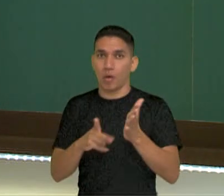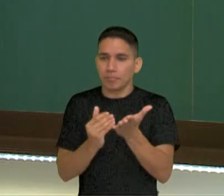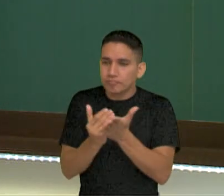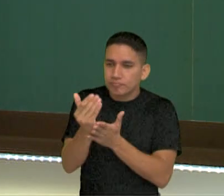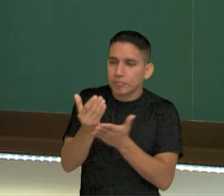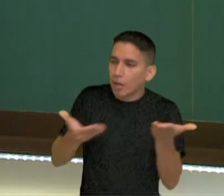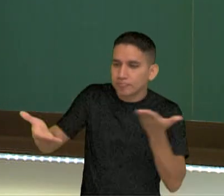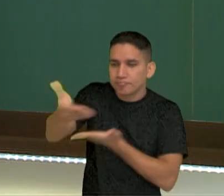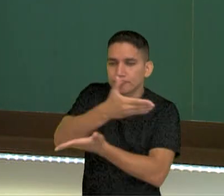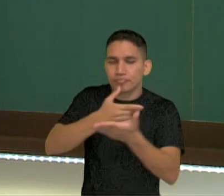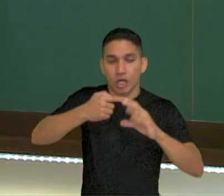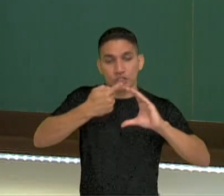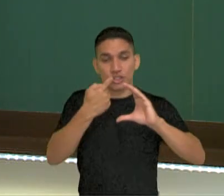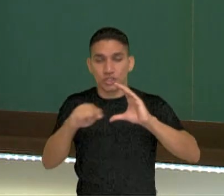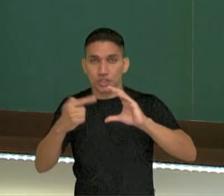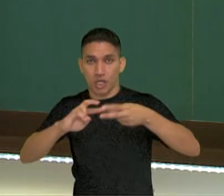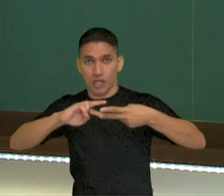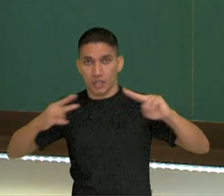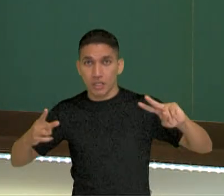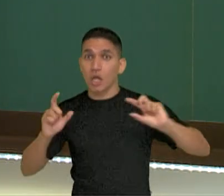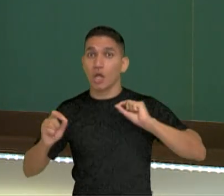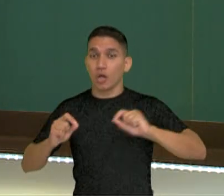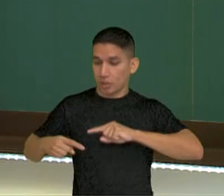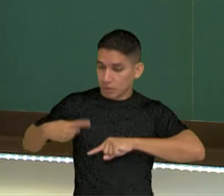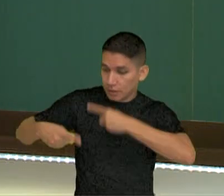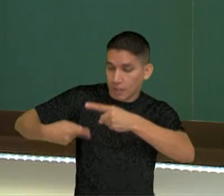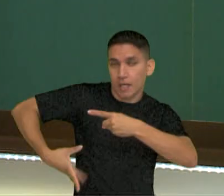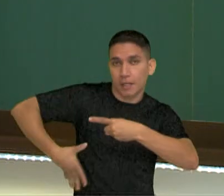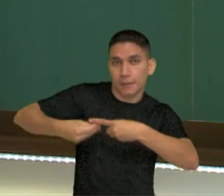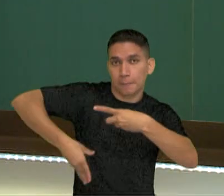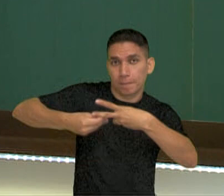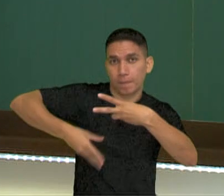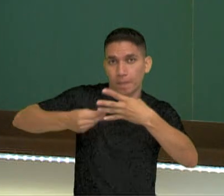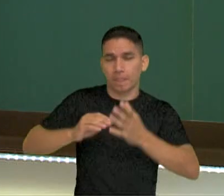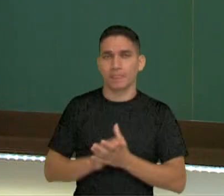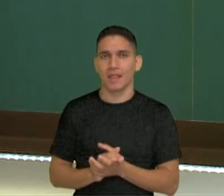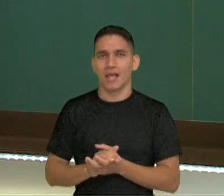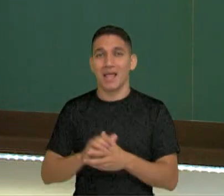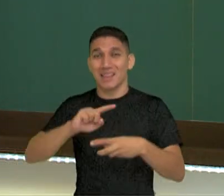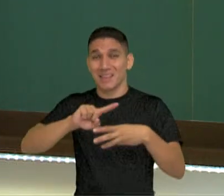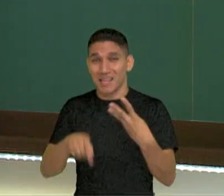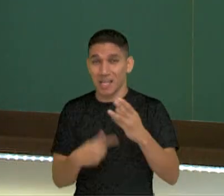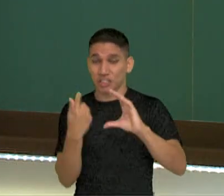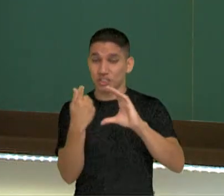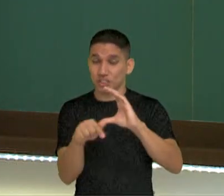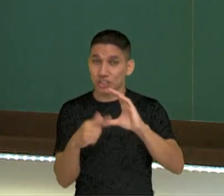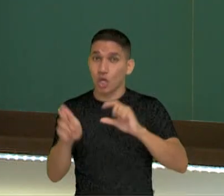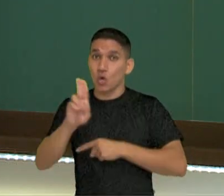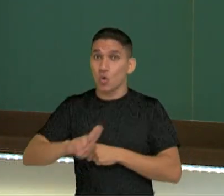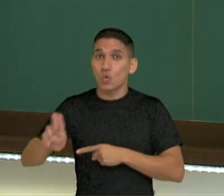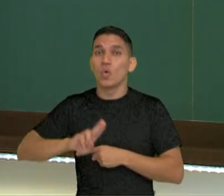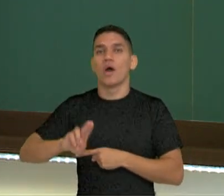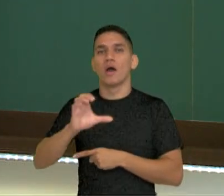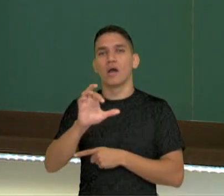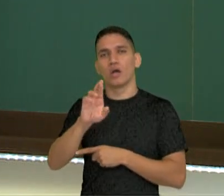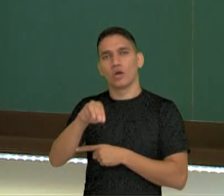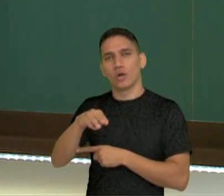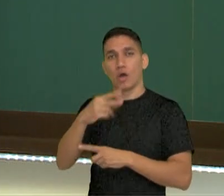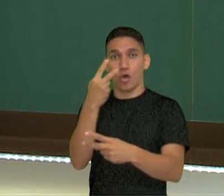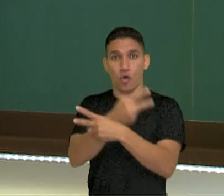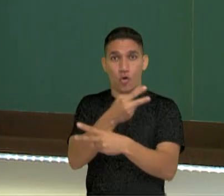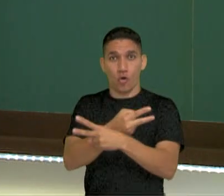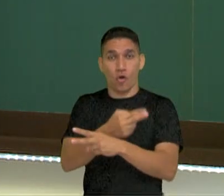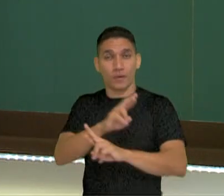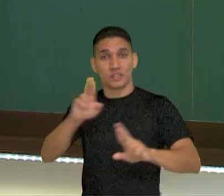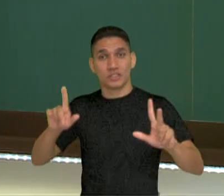da interação gênica do tipo herança quantitativa. Se 3 genes localizados em cromossomos diferentes são